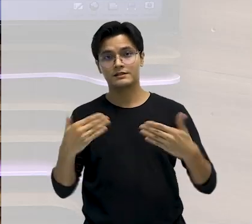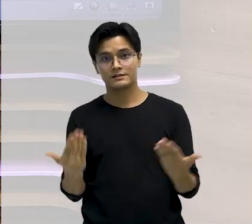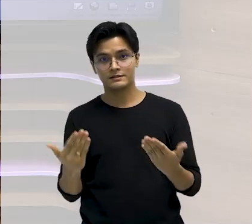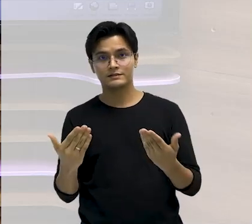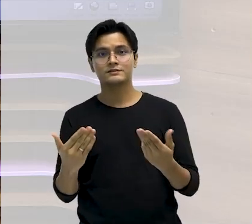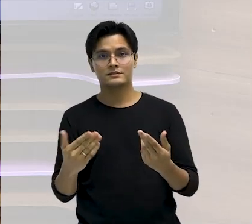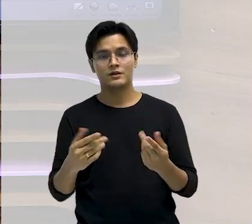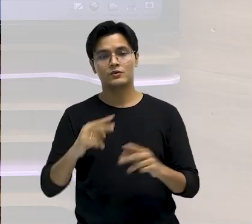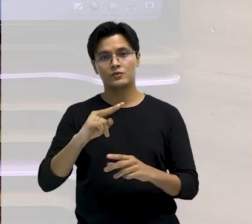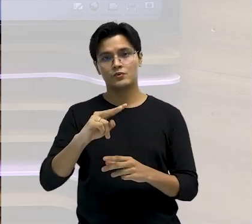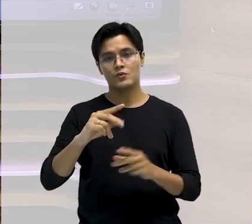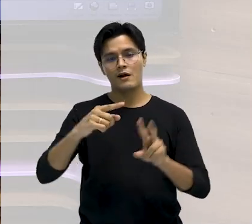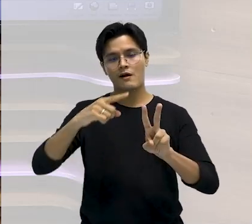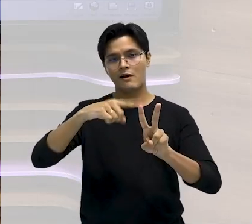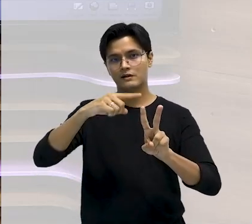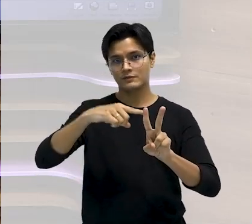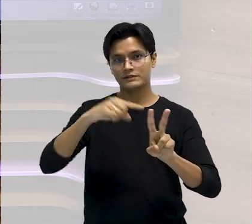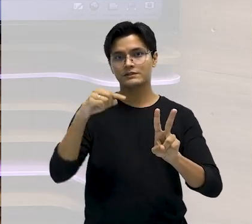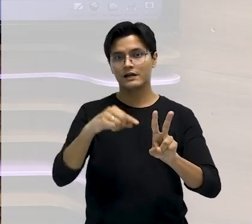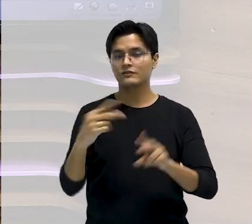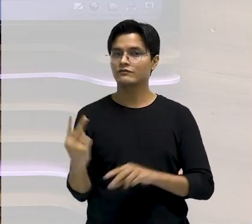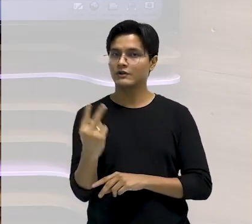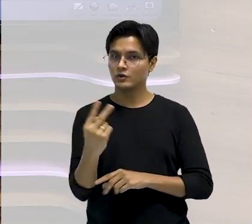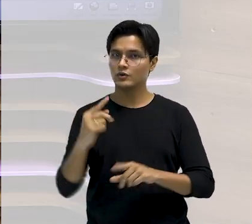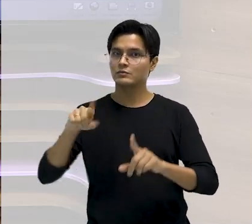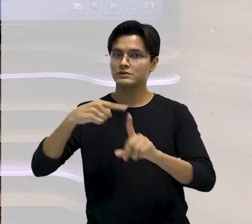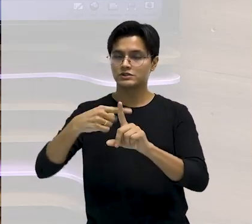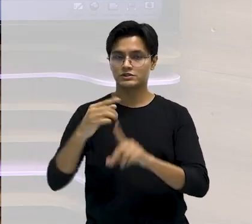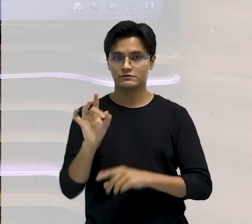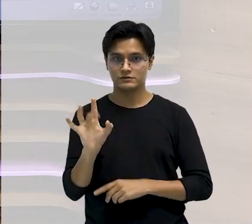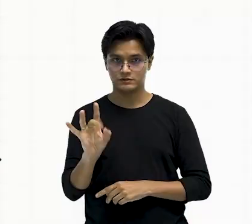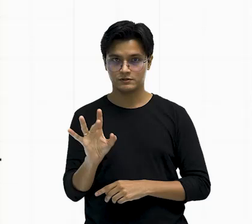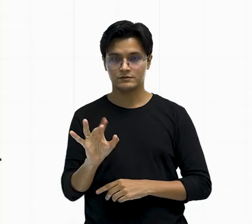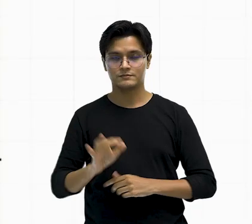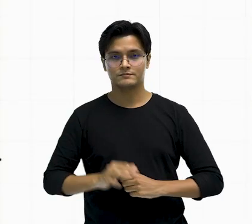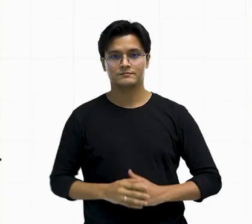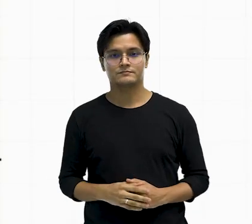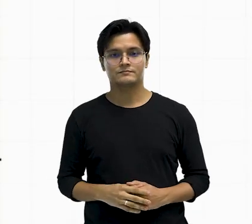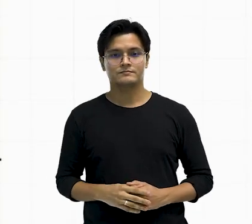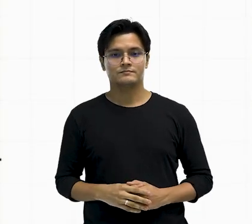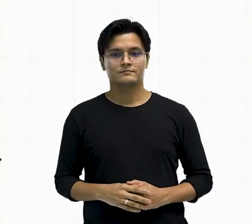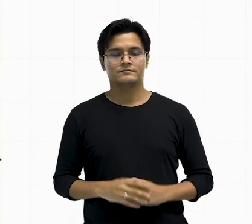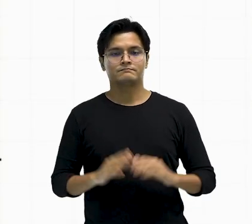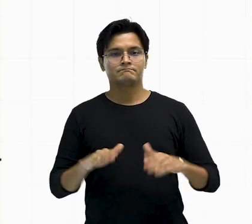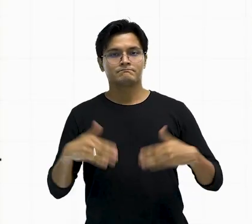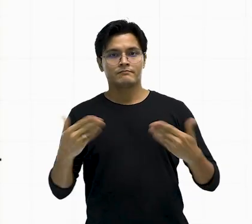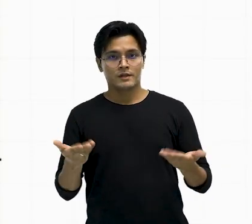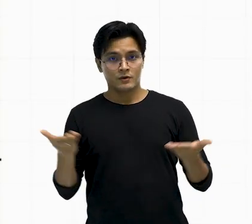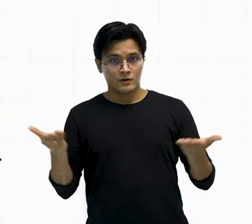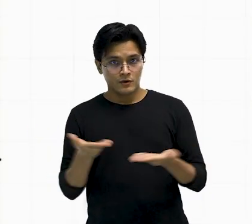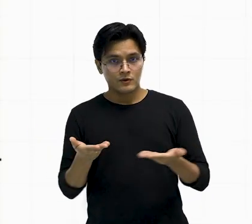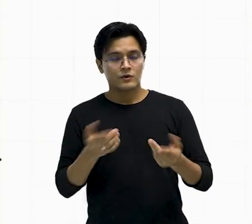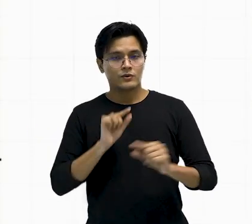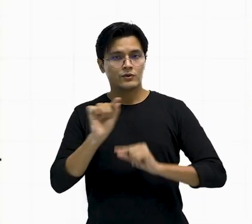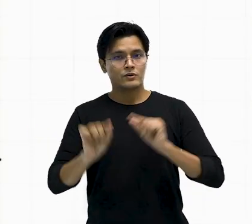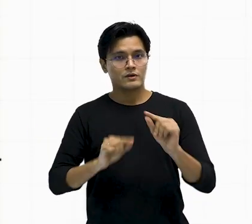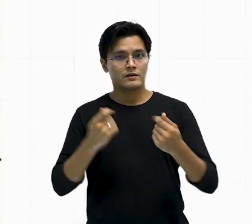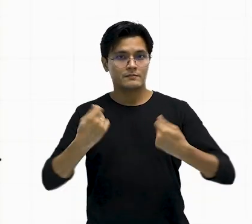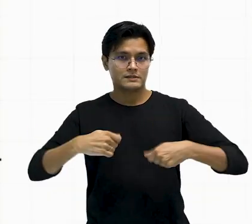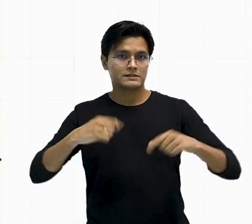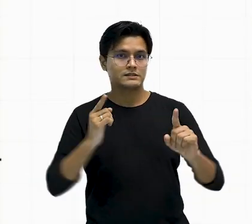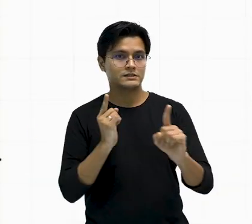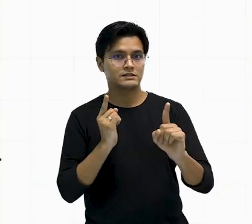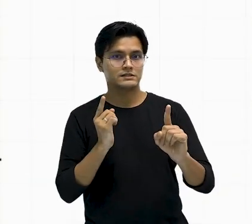vai considerar o valor dela positivo. Vamos voltar para a tela, então. Logo agora, então, eu tenho que